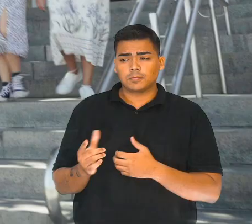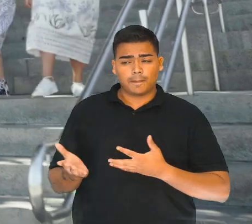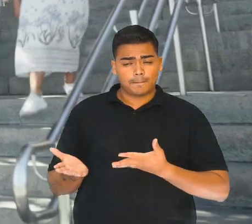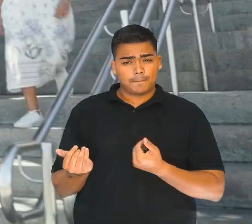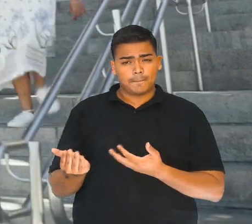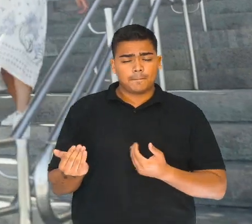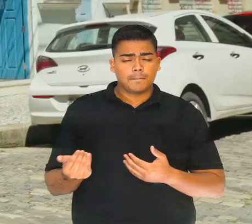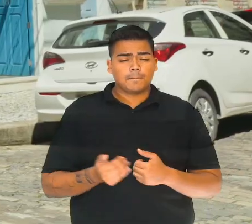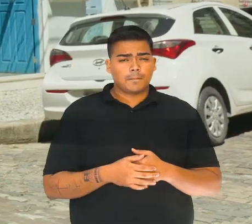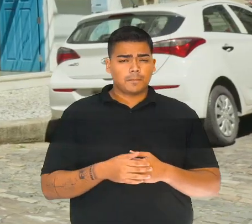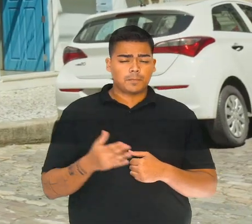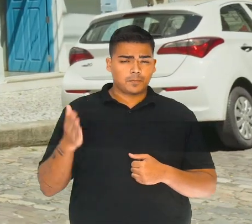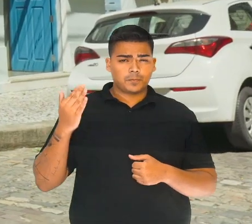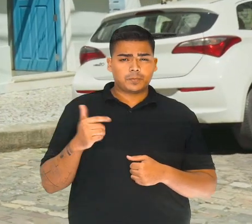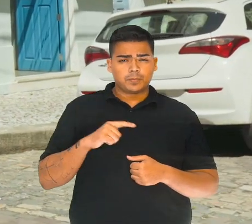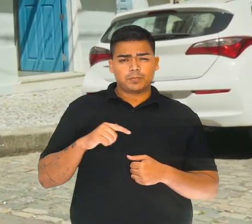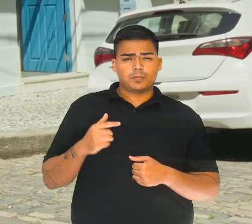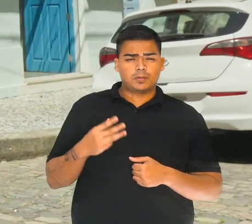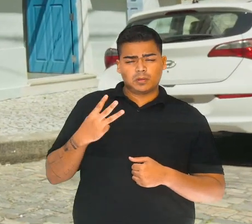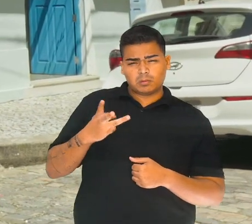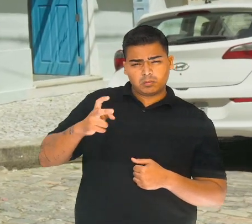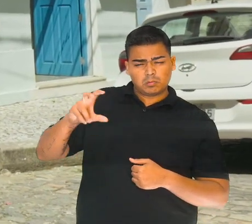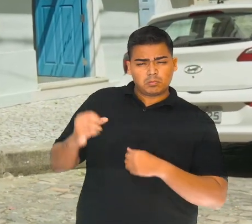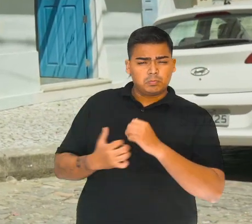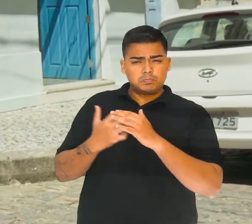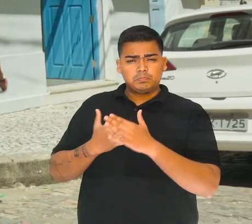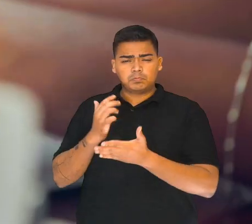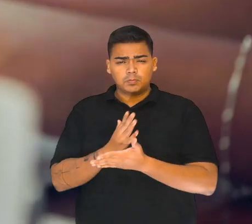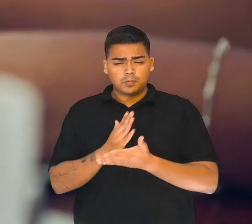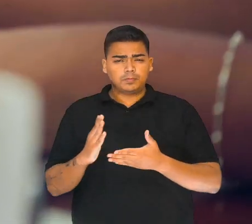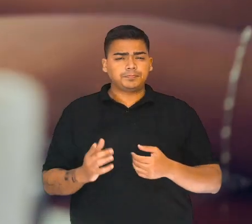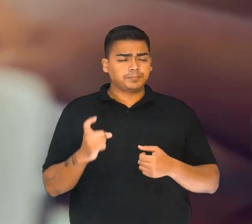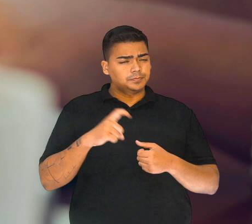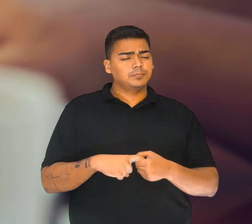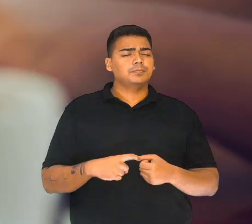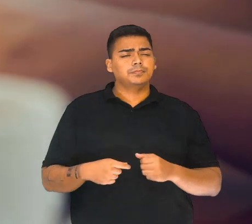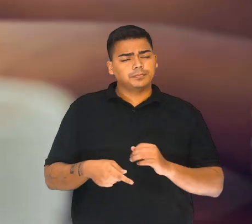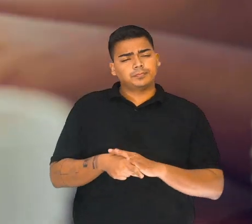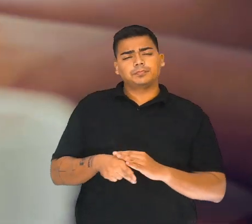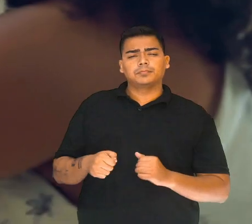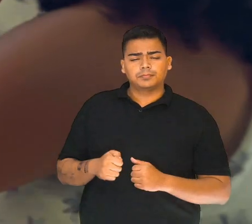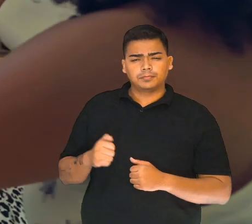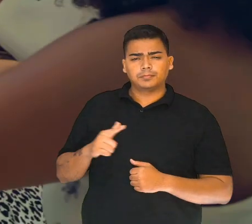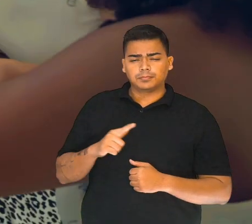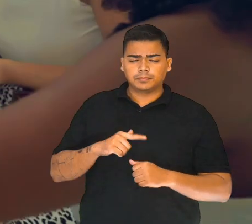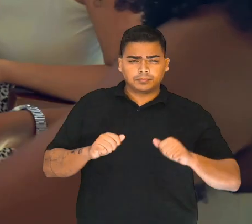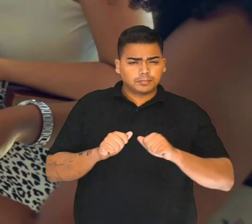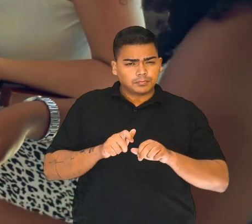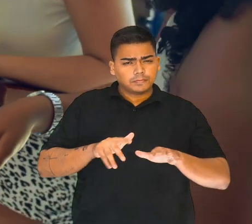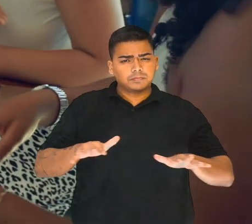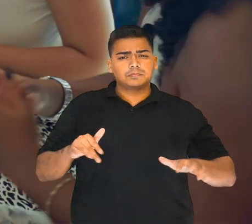os jovens que, saindo das 350 empresas, alguns voltando aos poucos, voltam